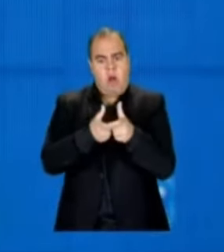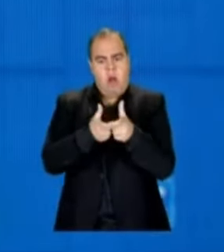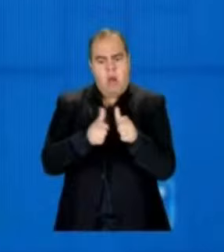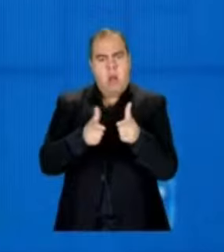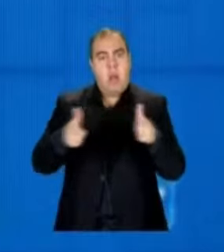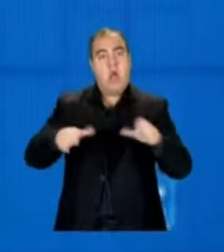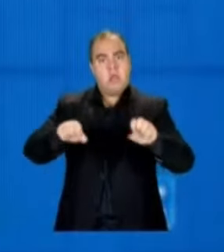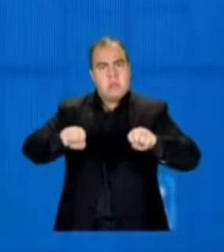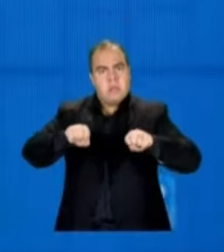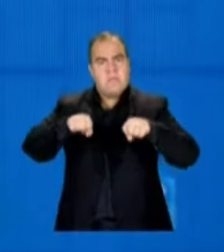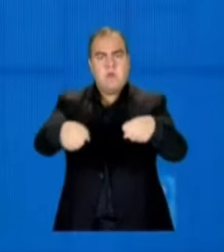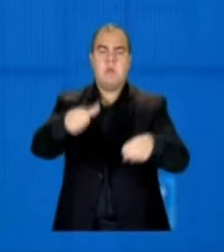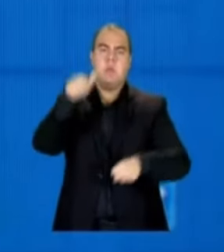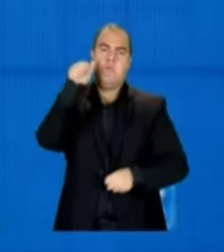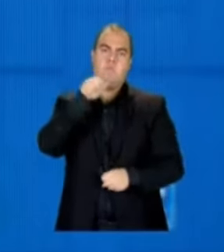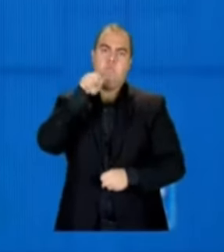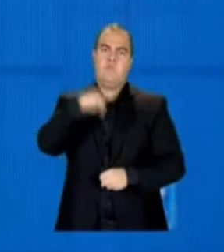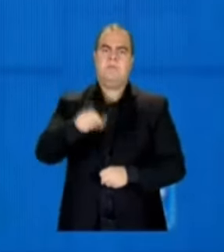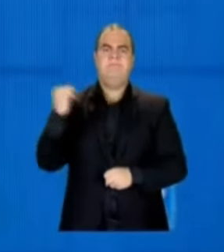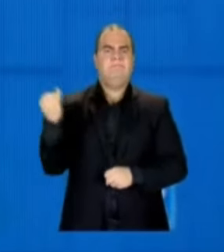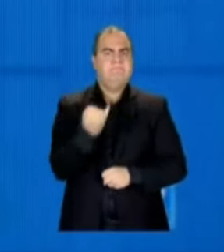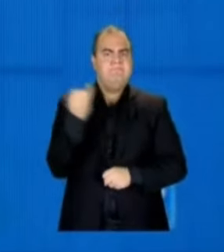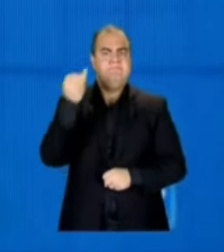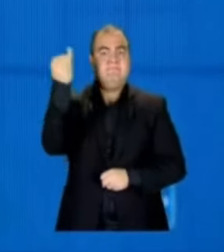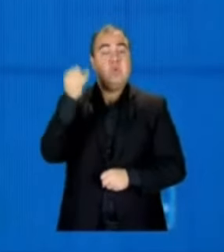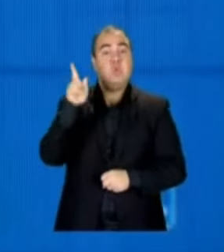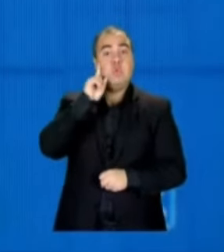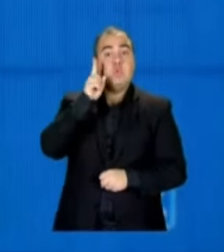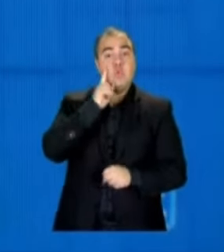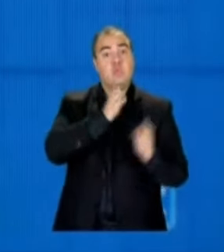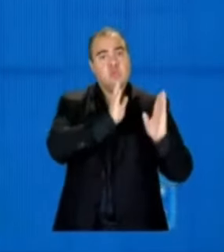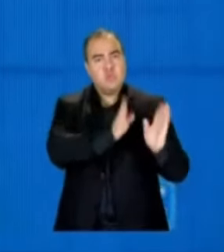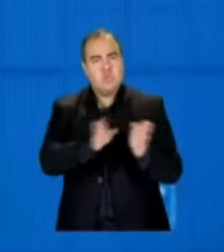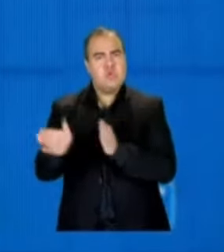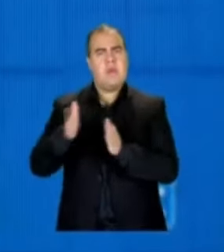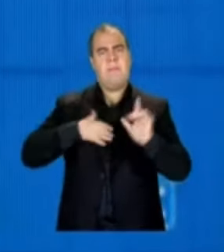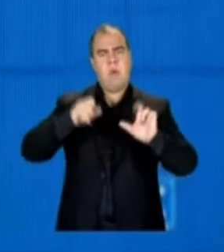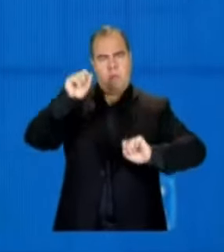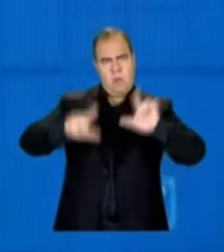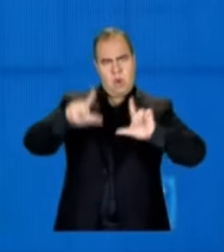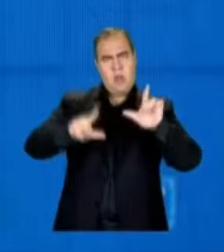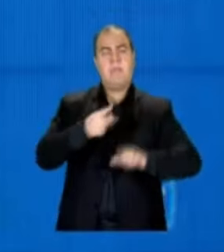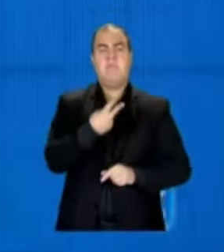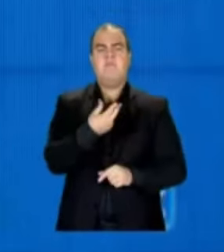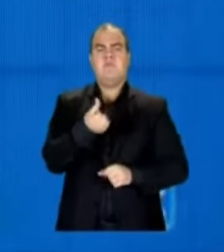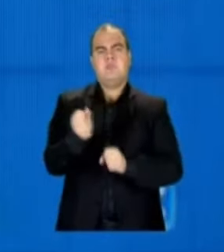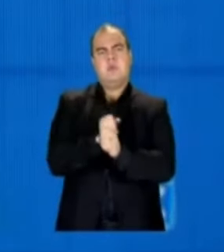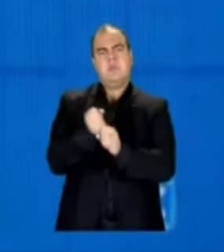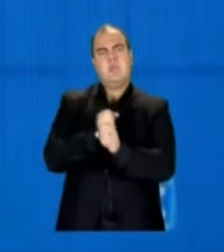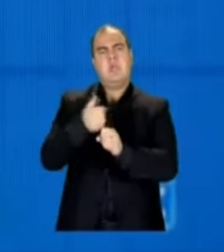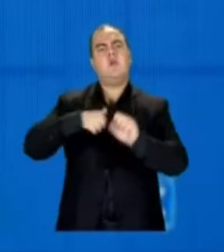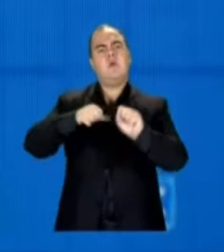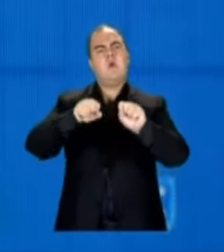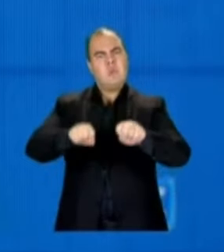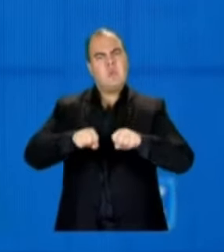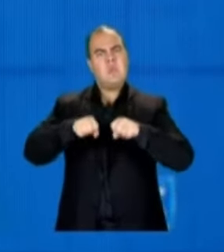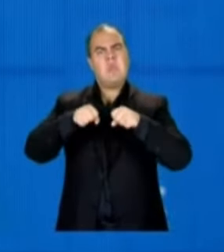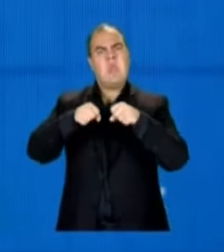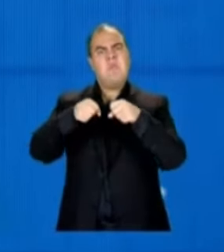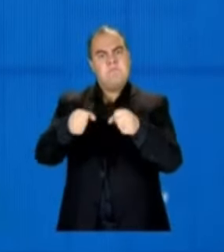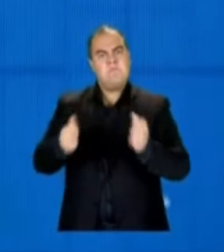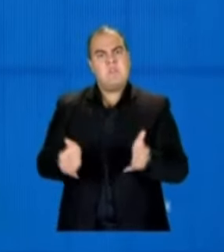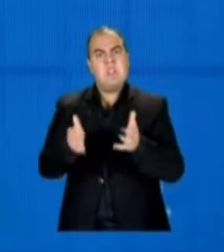pra defesa da mulher eu todos os dias do meu programa há 26 anos venho defendendo agressores